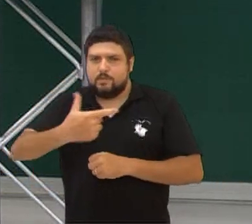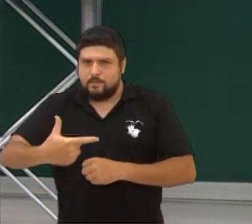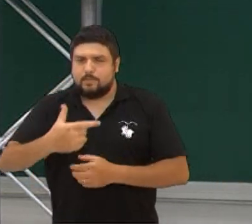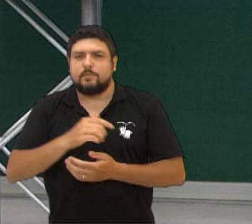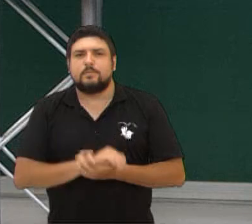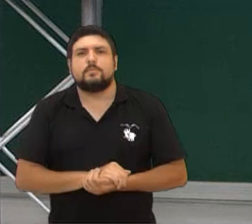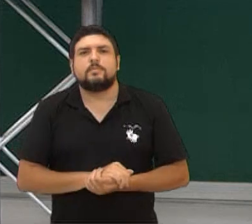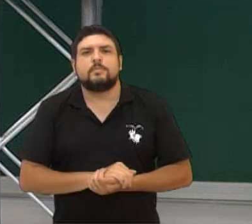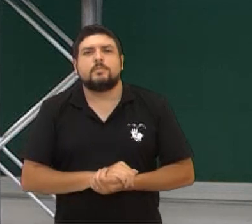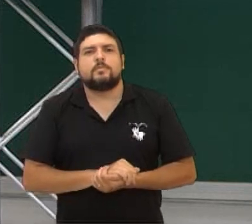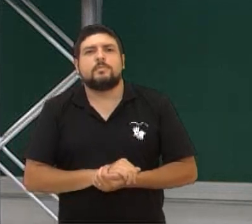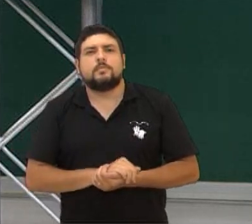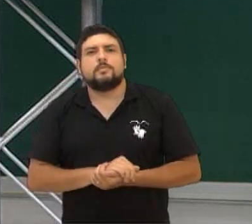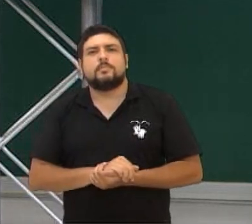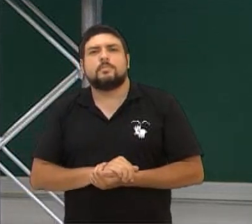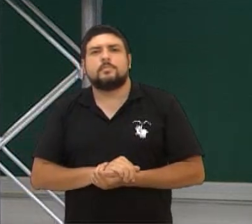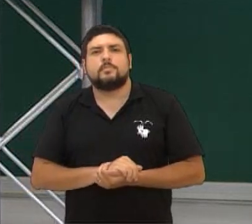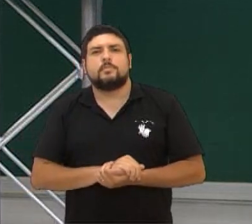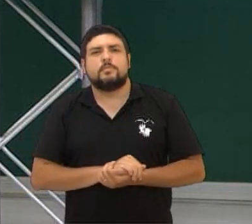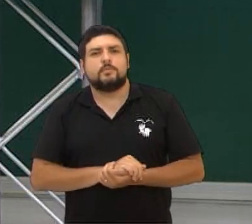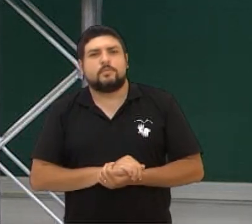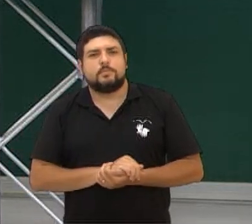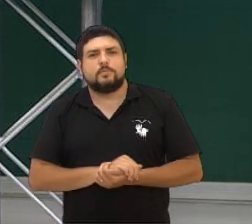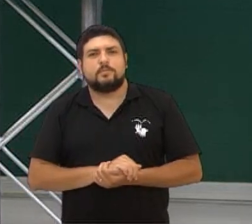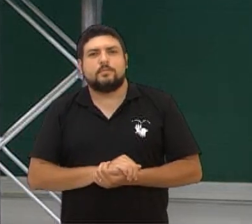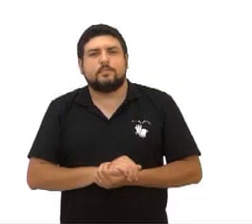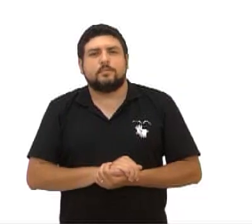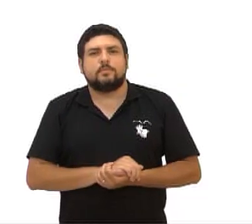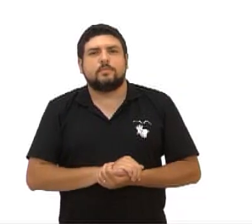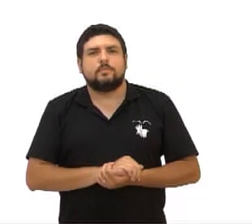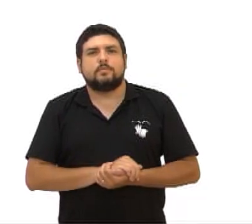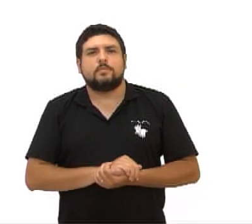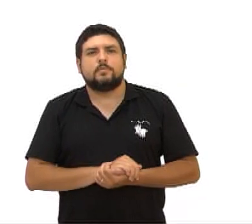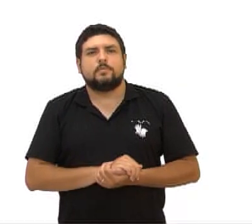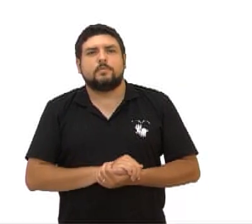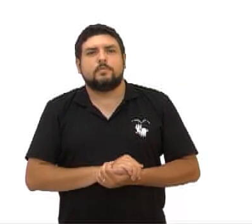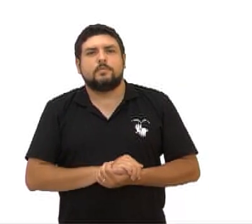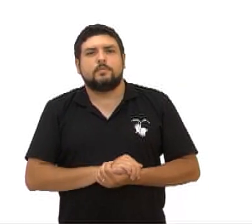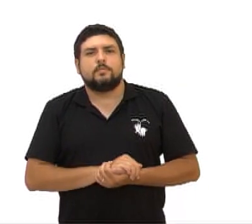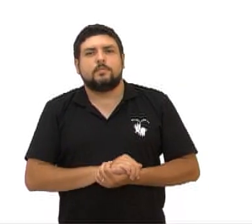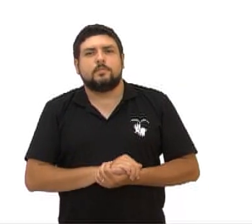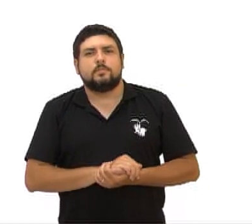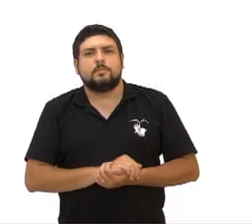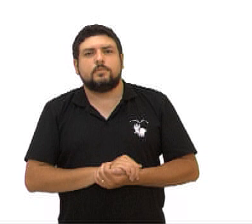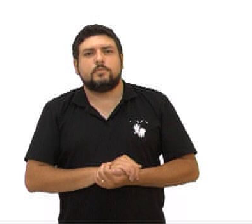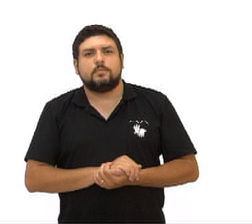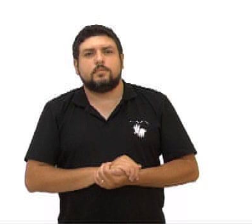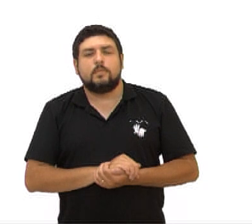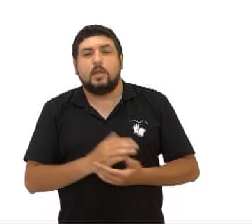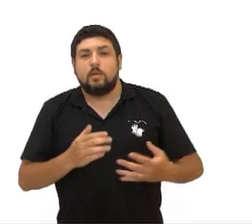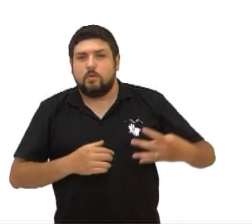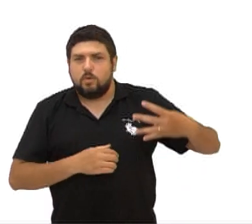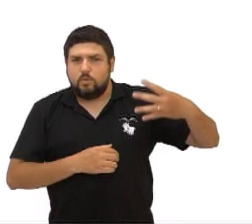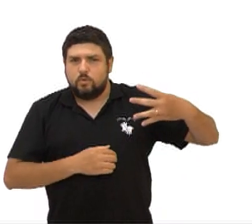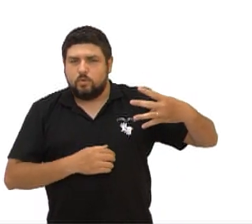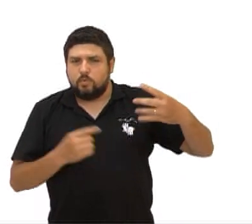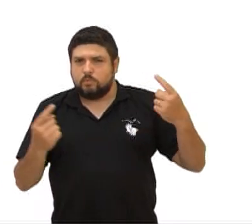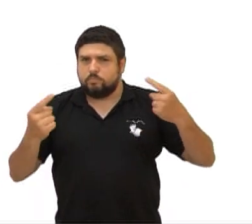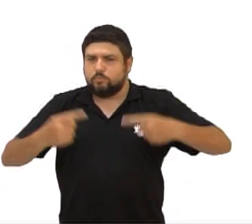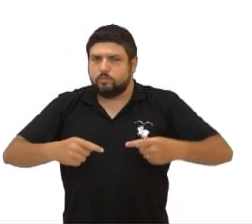1992, certo, Pedro? Respondemos a sua pergunta aí. E, professor Peterson, para o nosso quarto quiz, vamos lá.